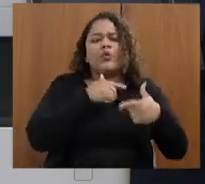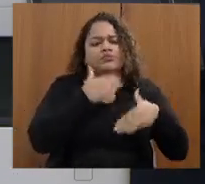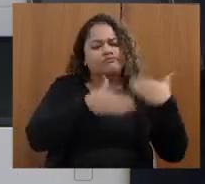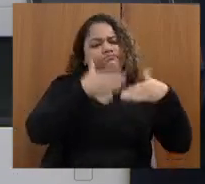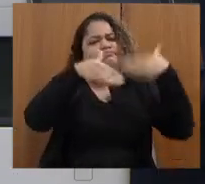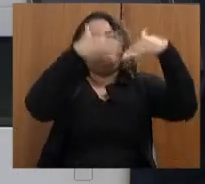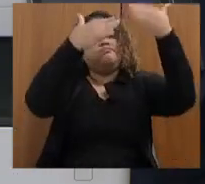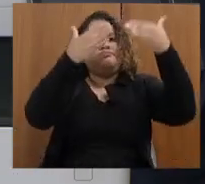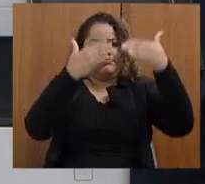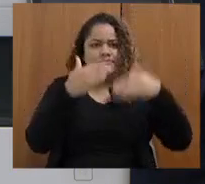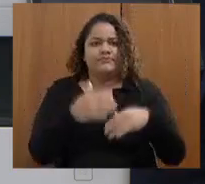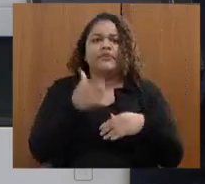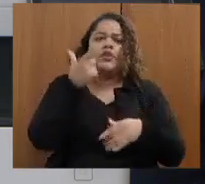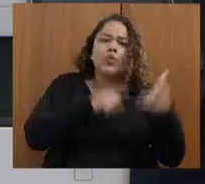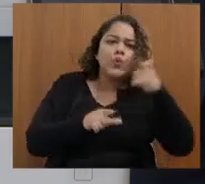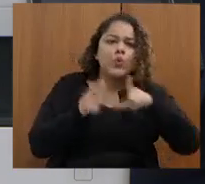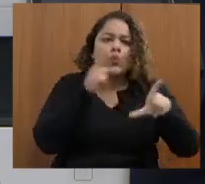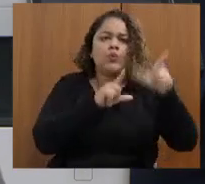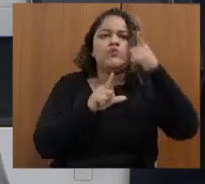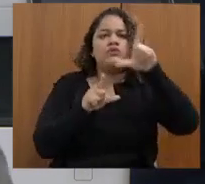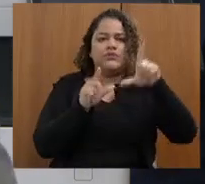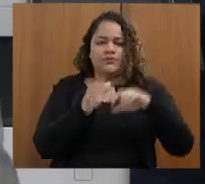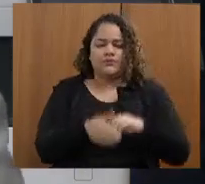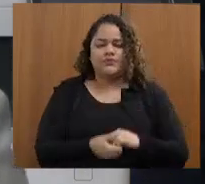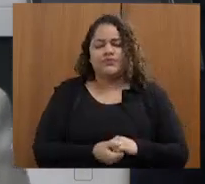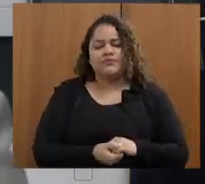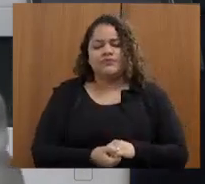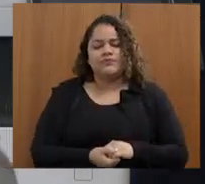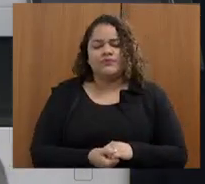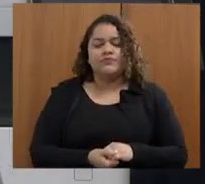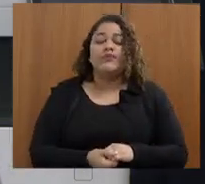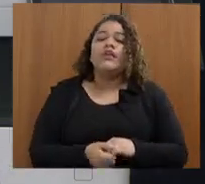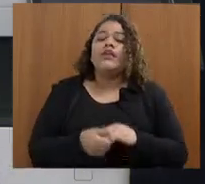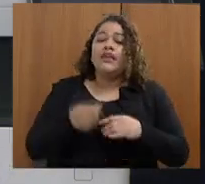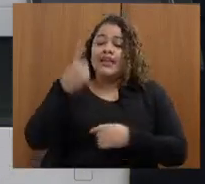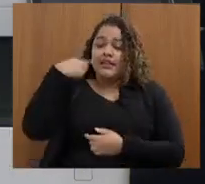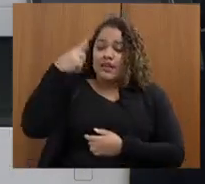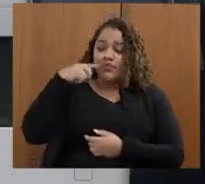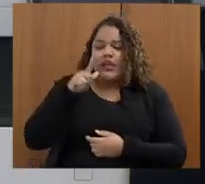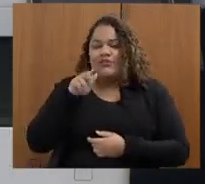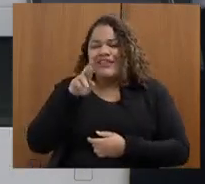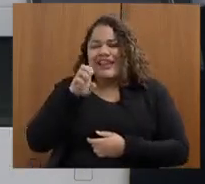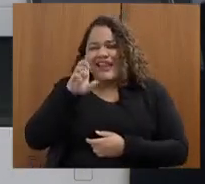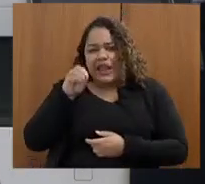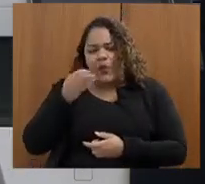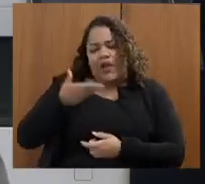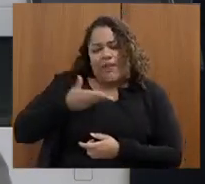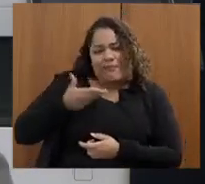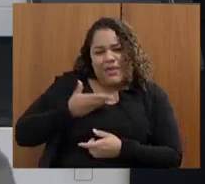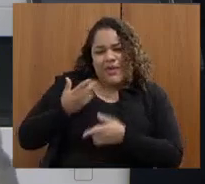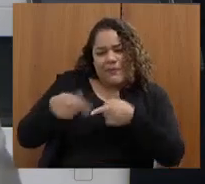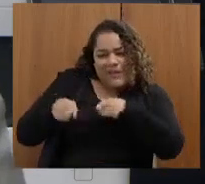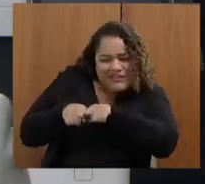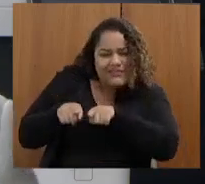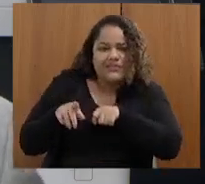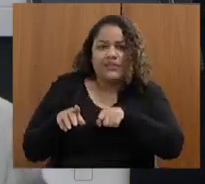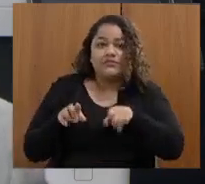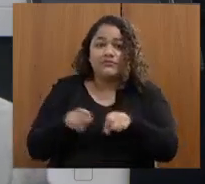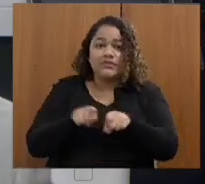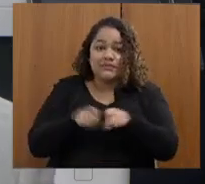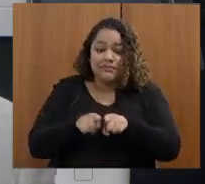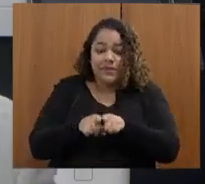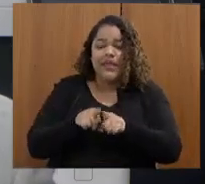o progresso as conquistas Deputado grego meu amigo parceiro Deputado Zé laviola também que